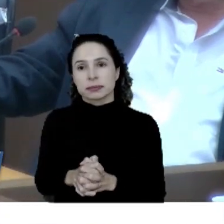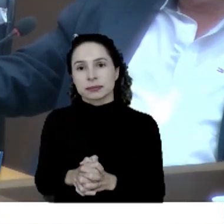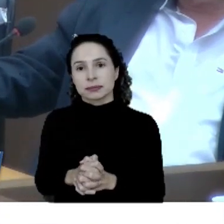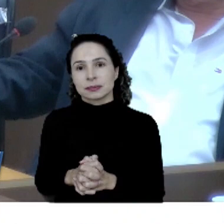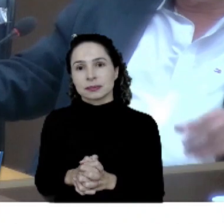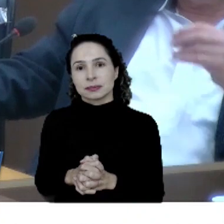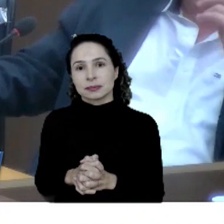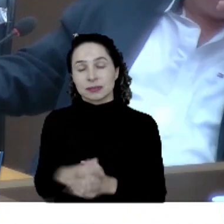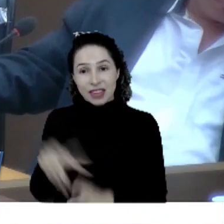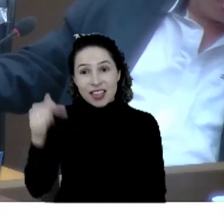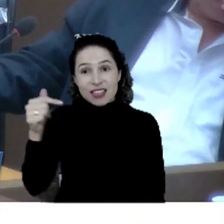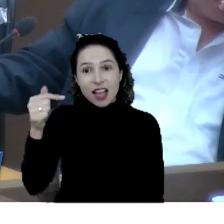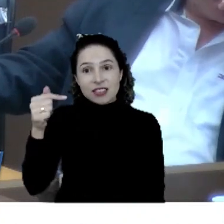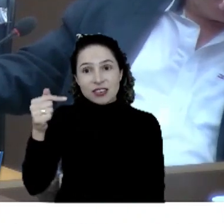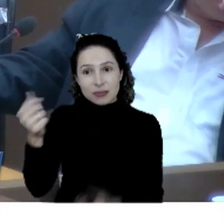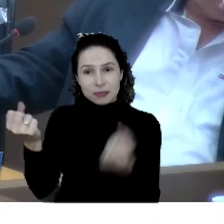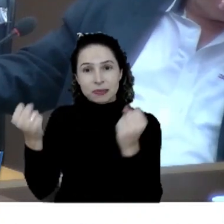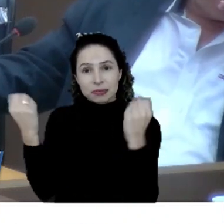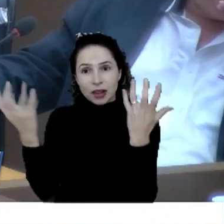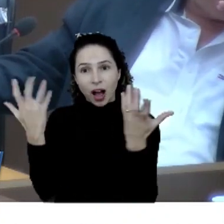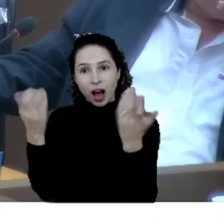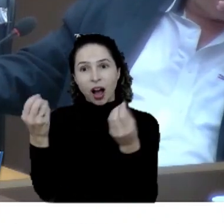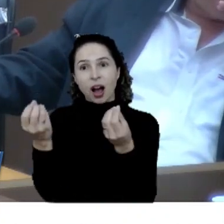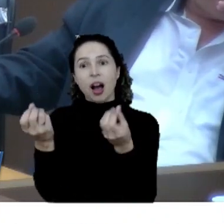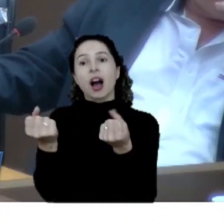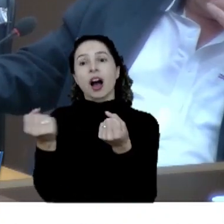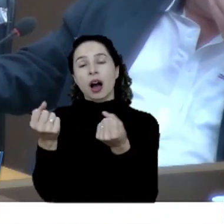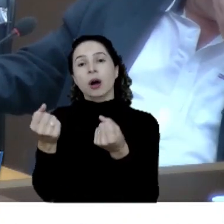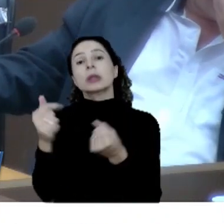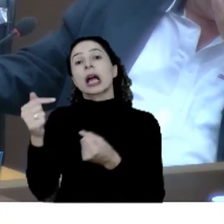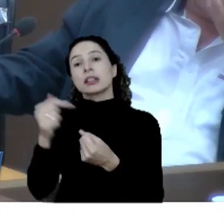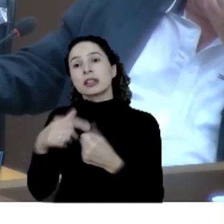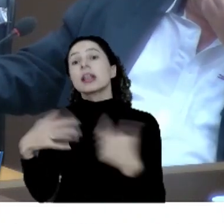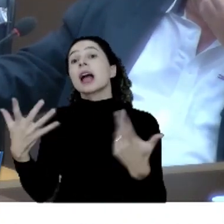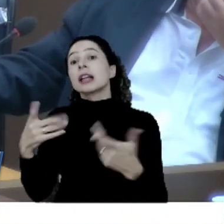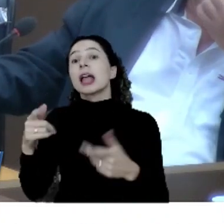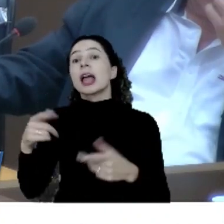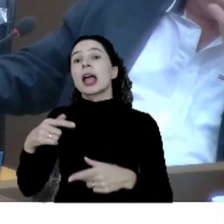7 viaturas, excelência. Cadê as políticas públicas?